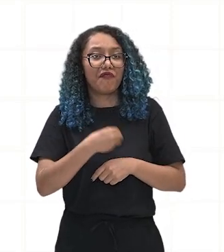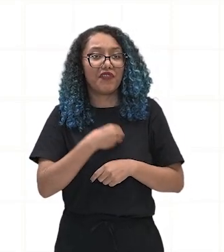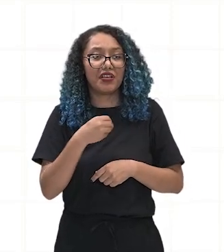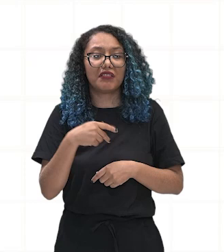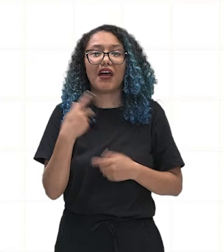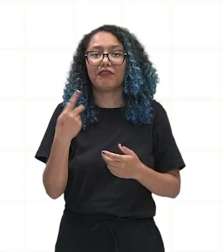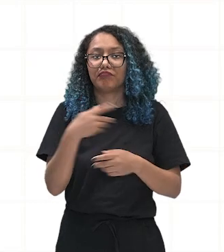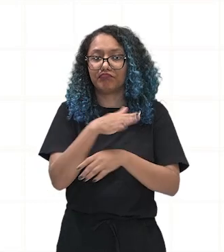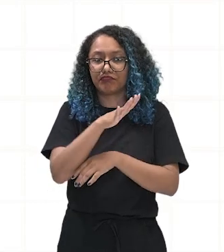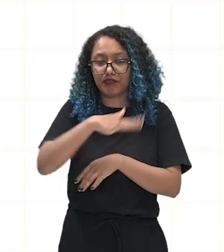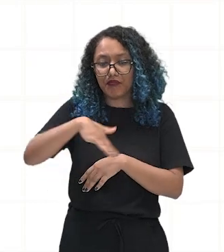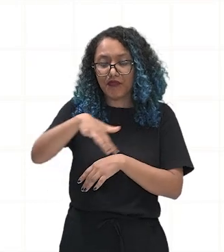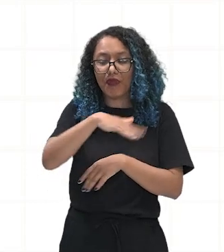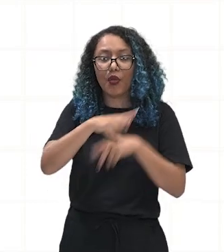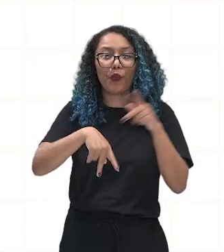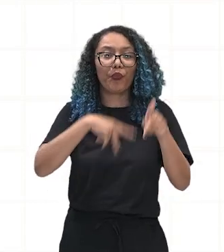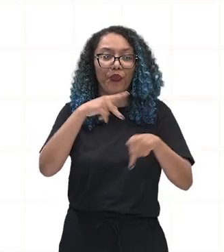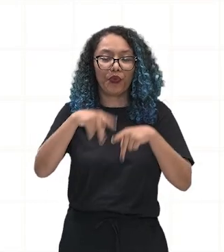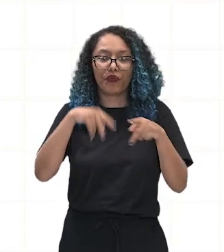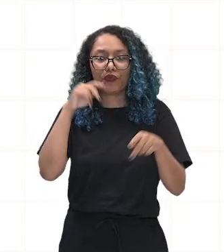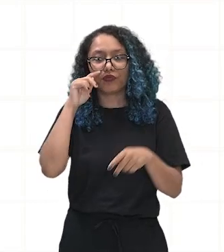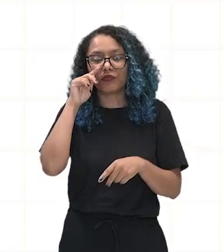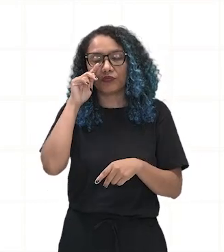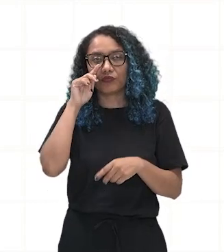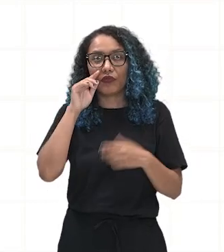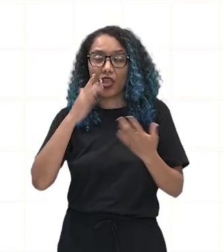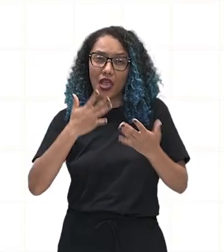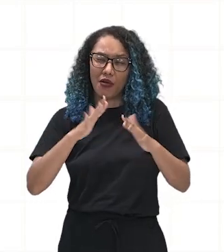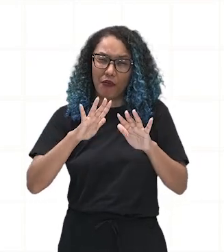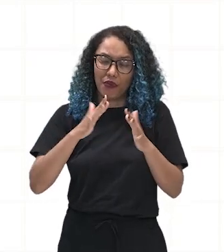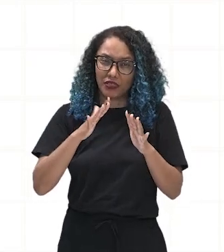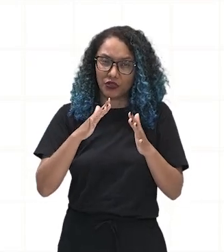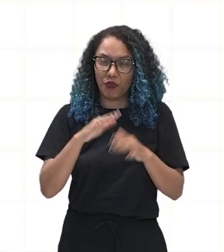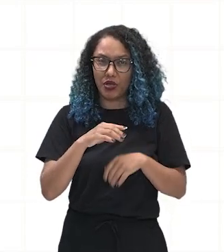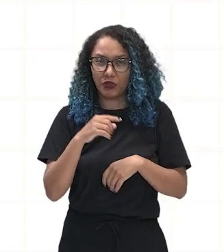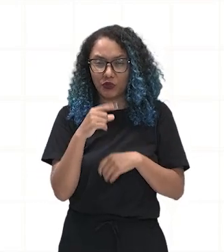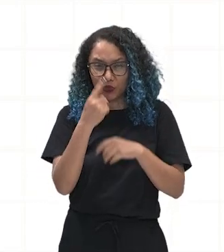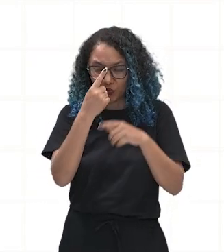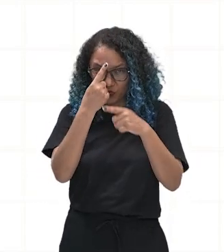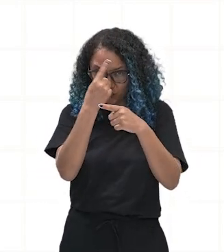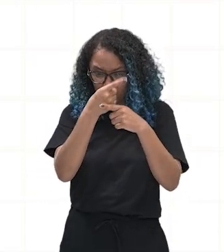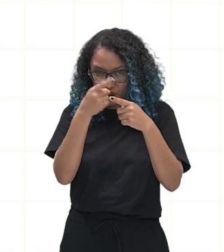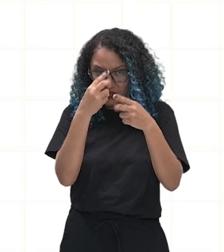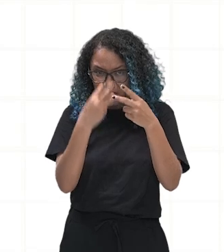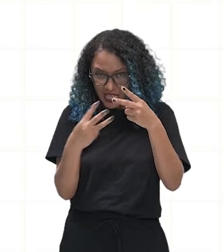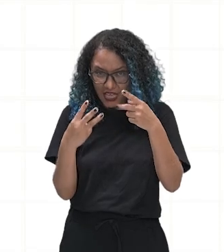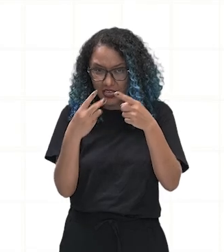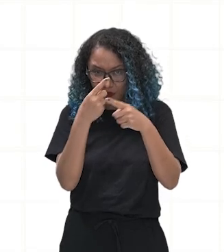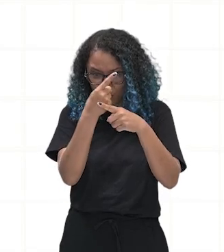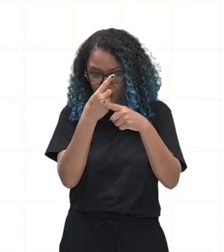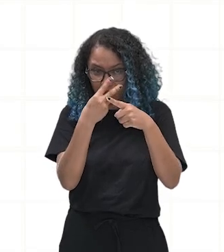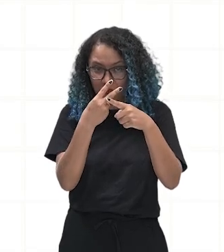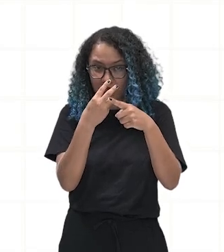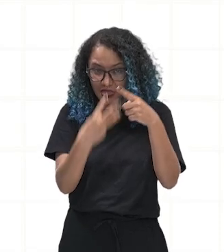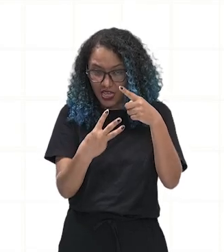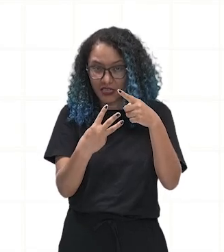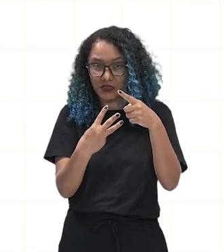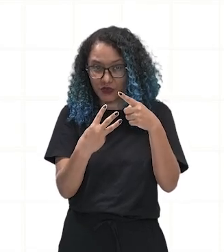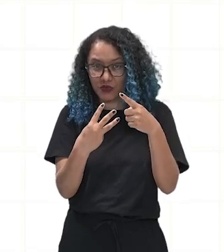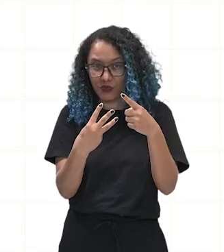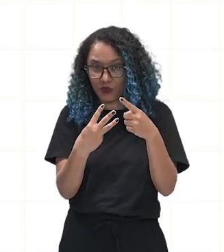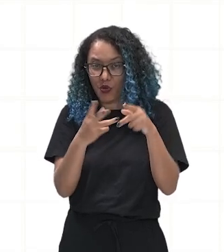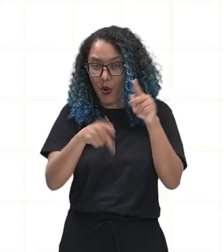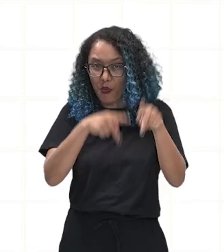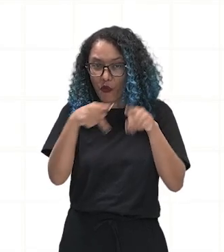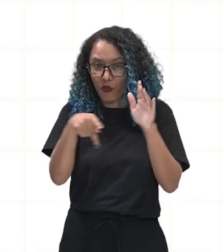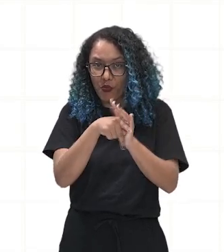pessoas, tá? Estima-se, turminha, que mais de 1/3 da população europeia acabou morrendo